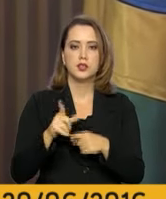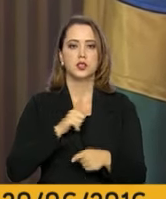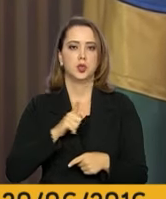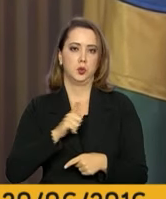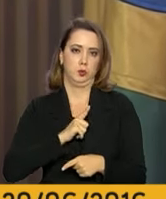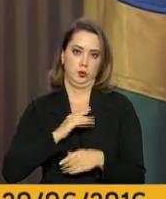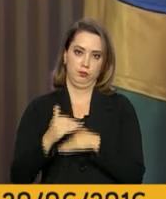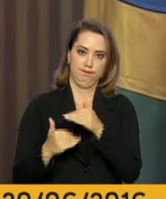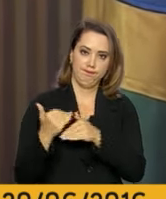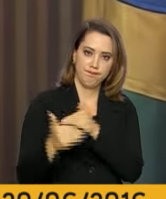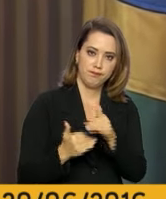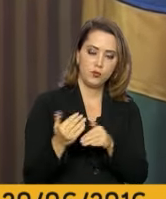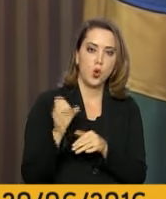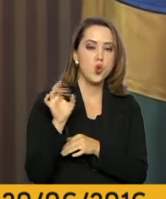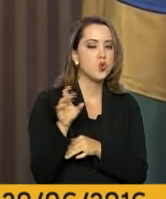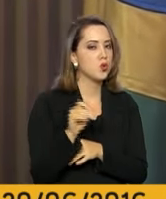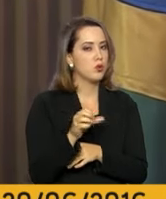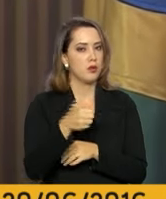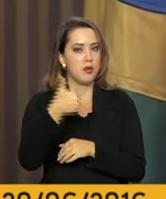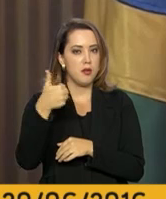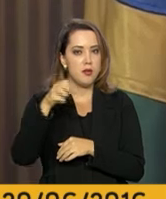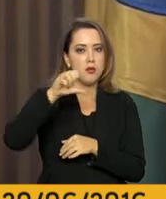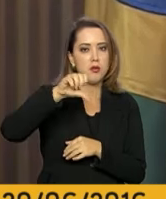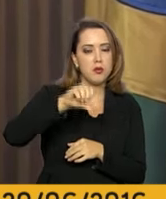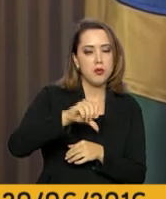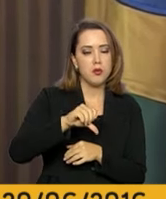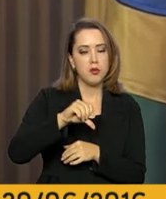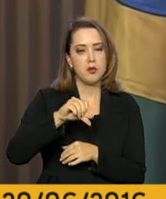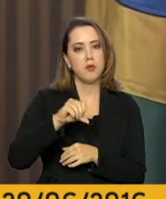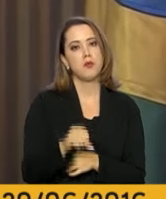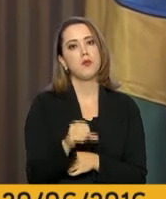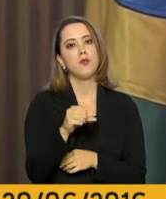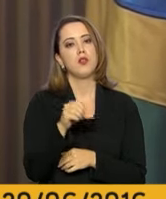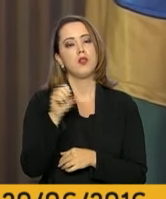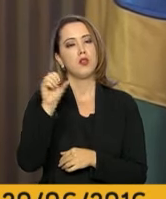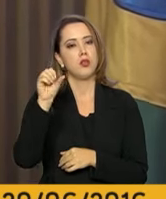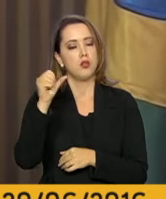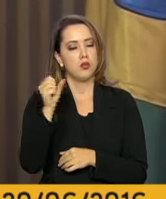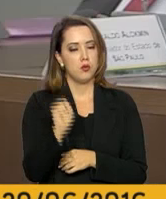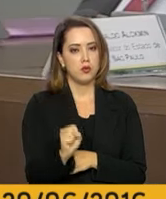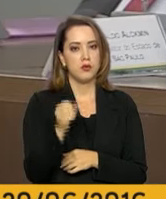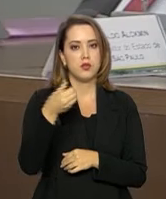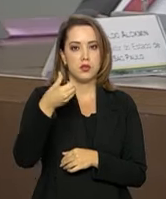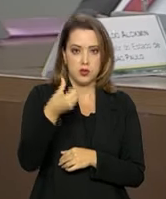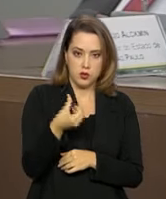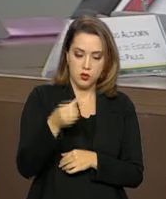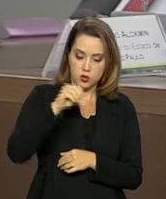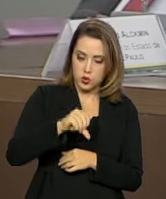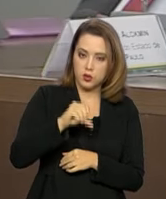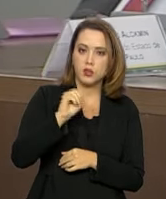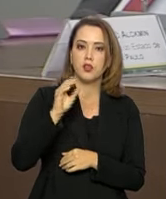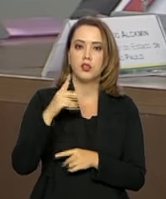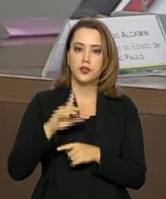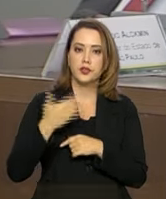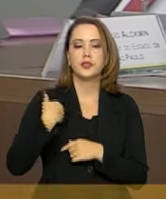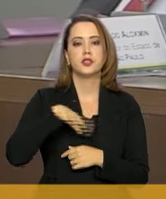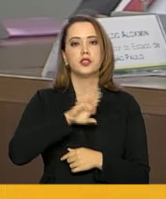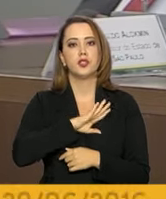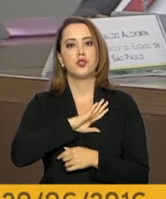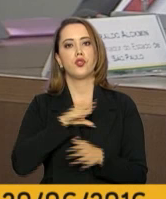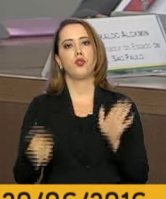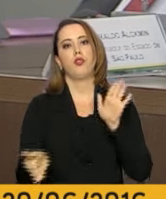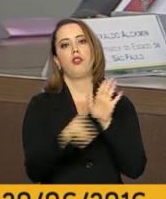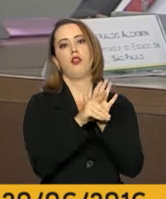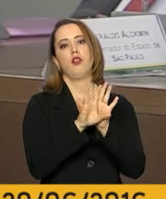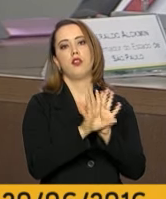unitário e só em 89 eh eu volto a dizer é que de uma forma artificial